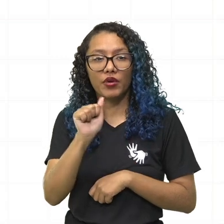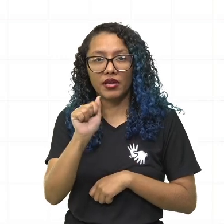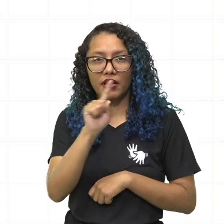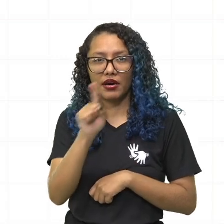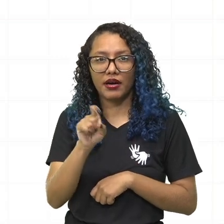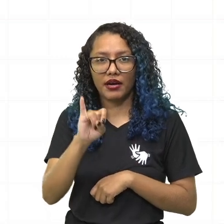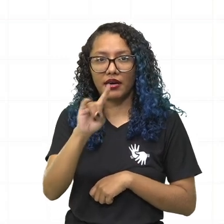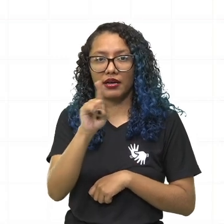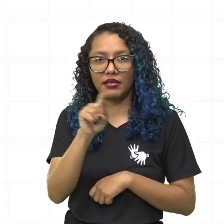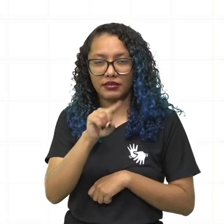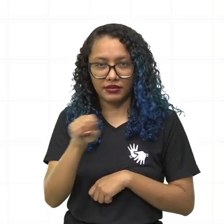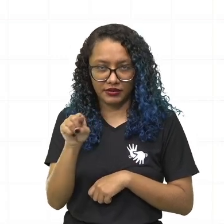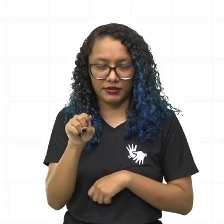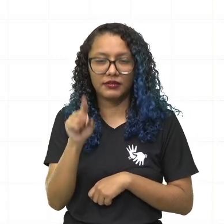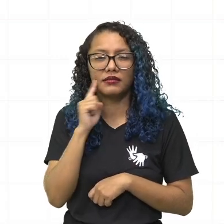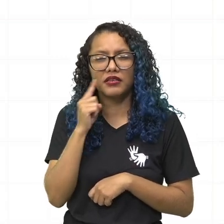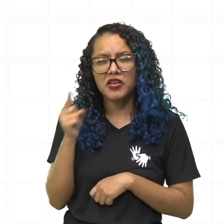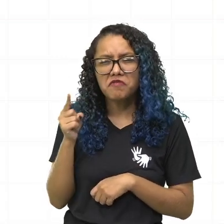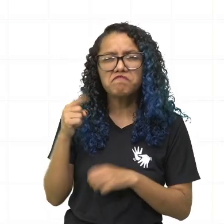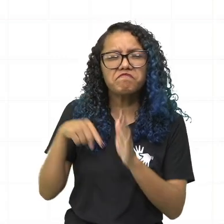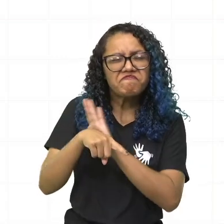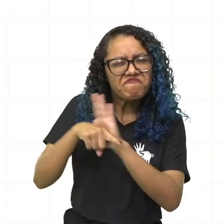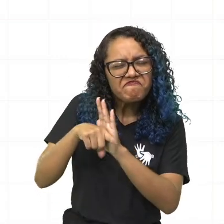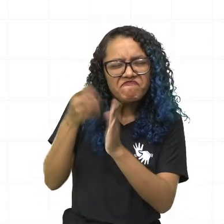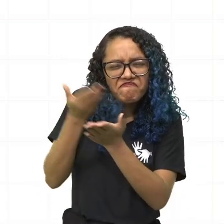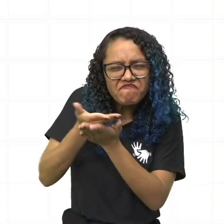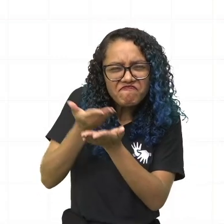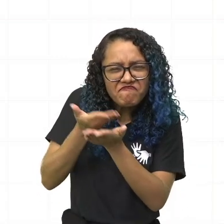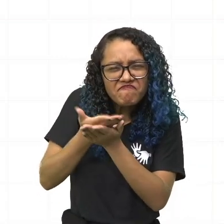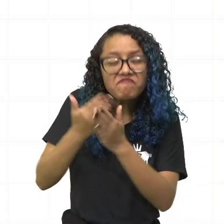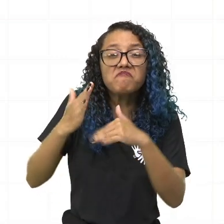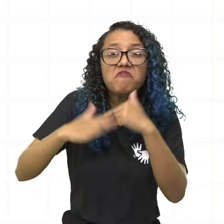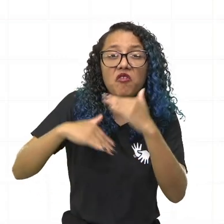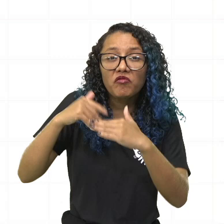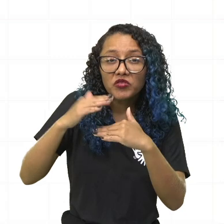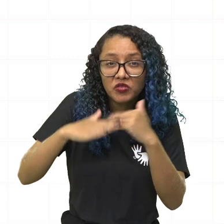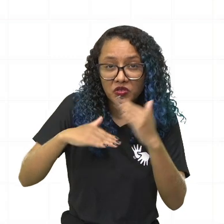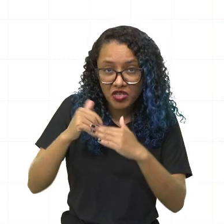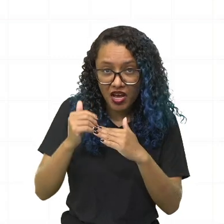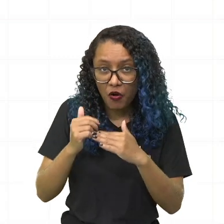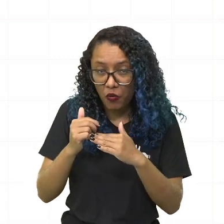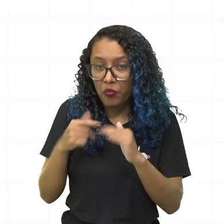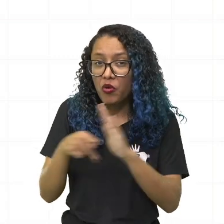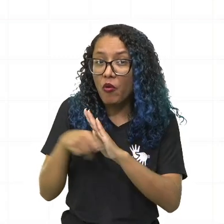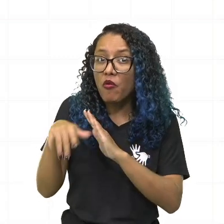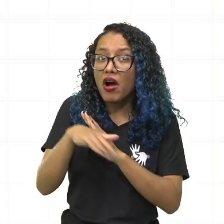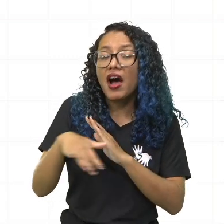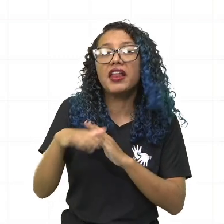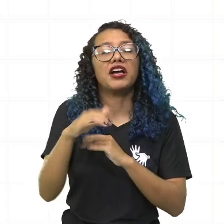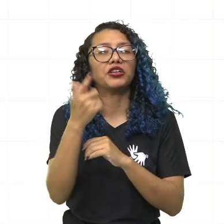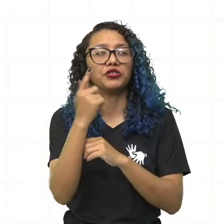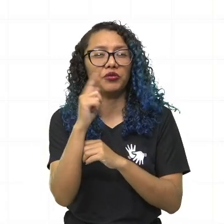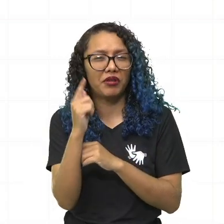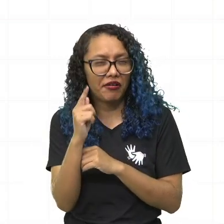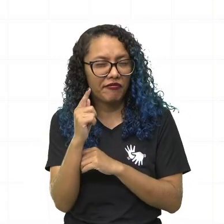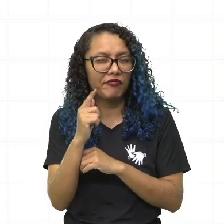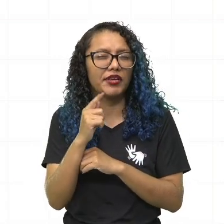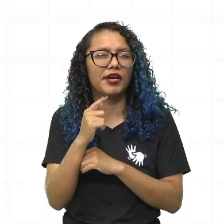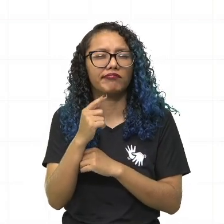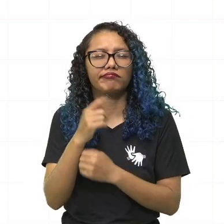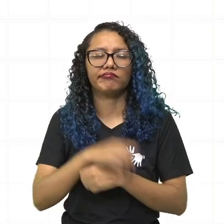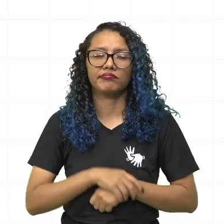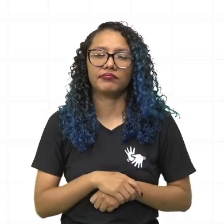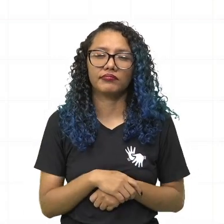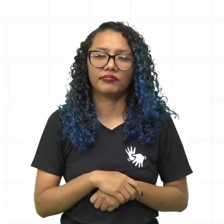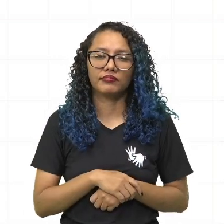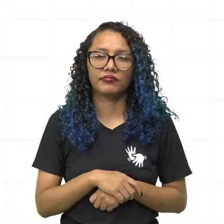Um estudioso, que trabalhou muito importante para os estudantes de geografia, né? Para todo mundo ali que